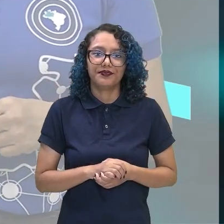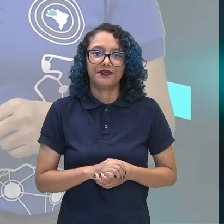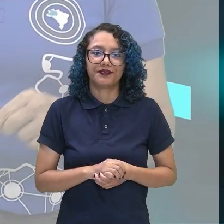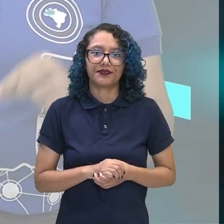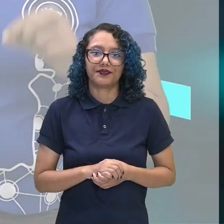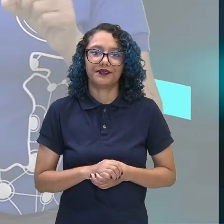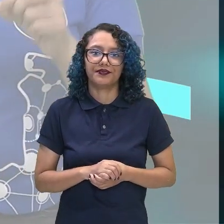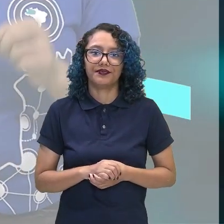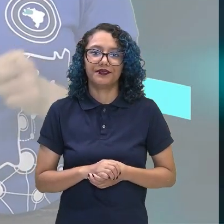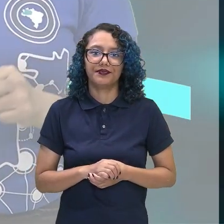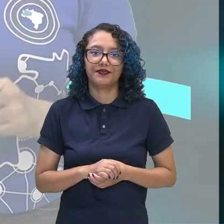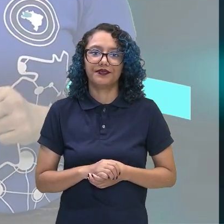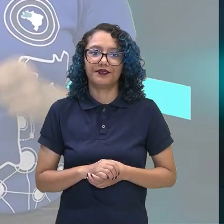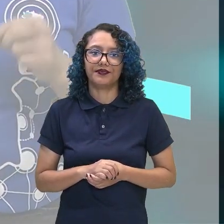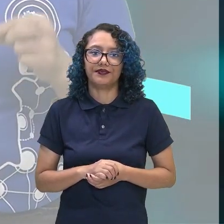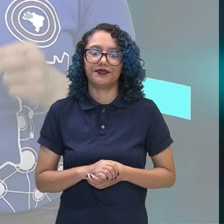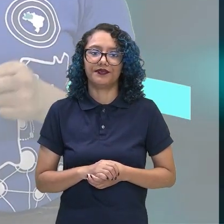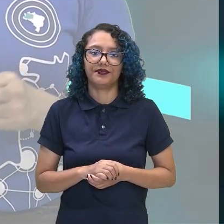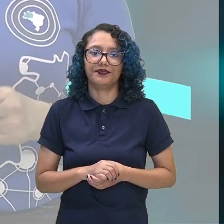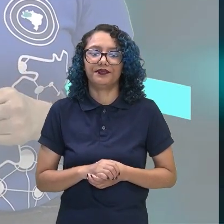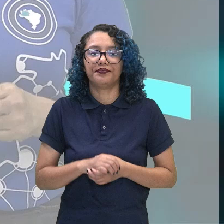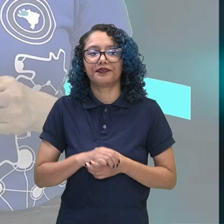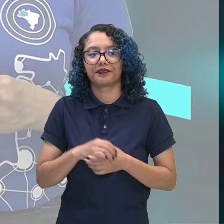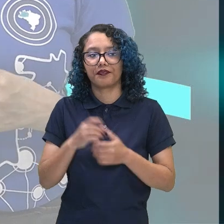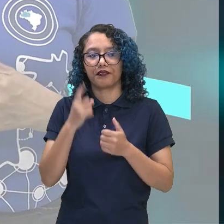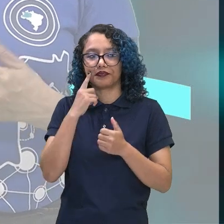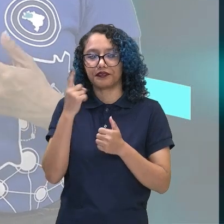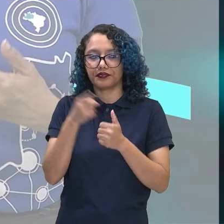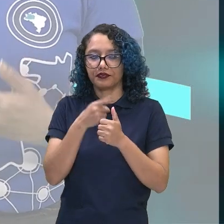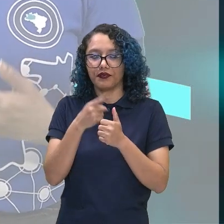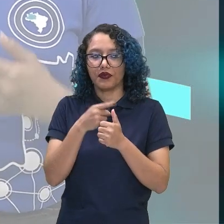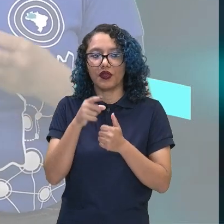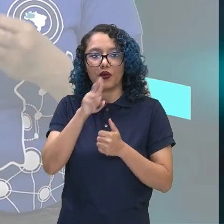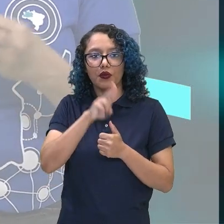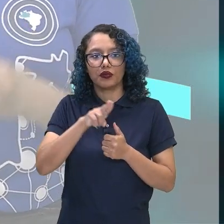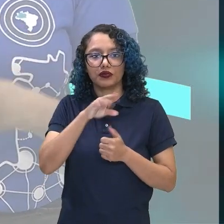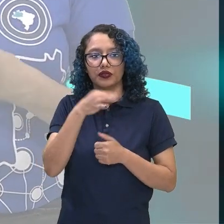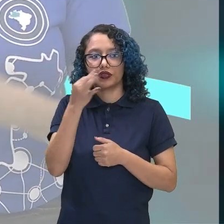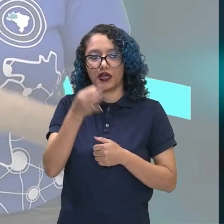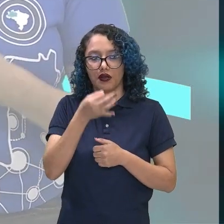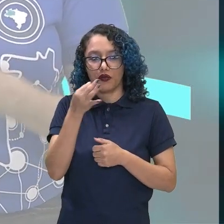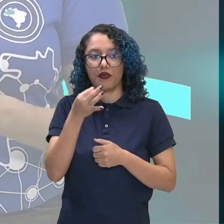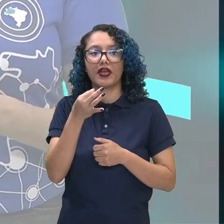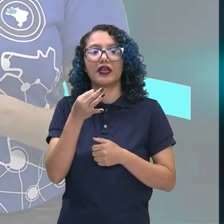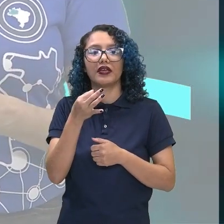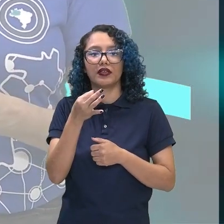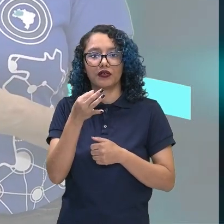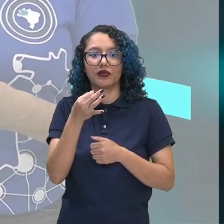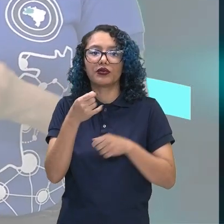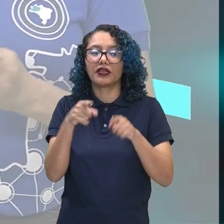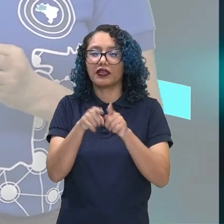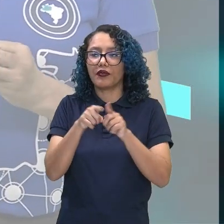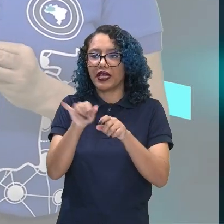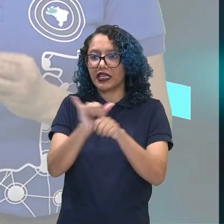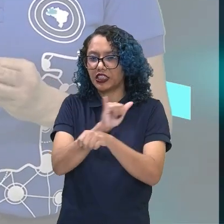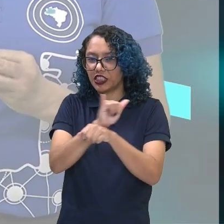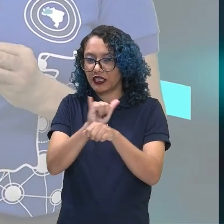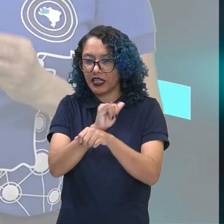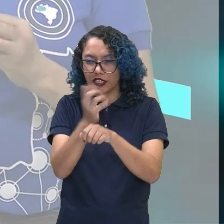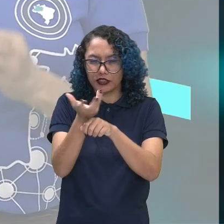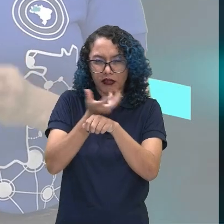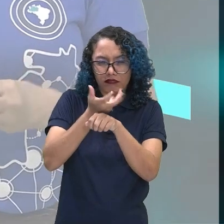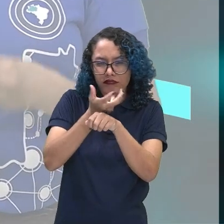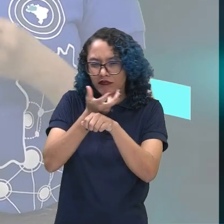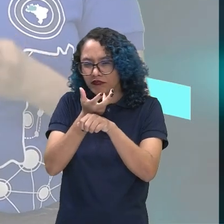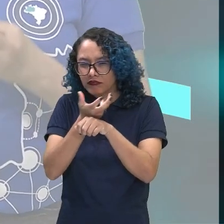só, utilização de argumentos e estratégias de persuasão. Claro